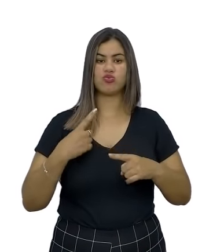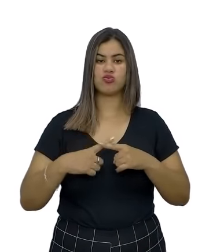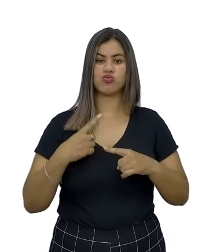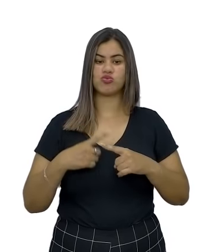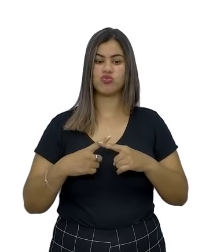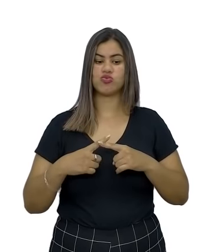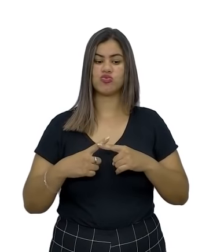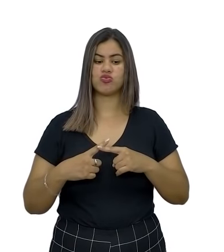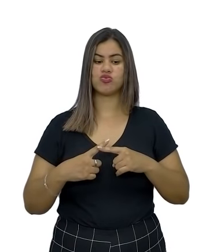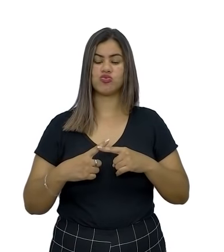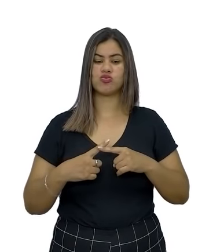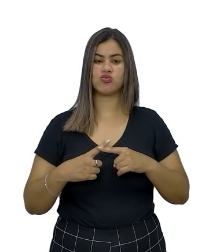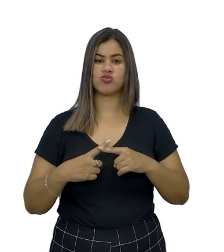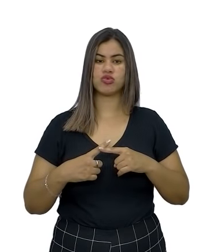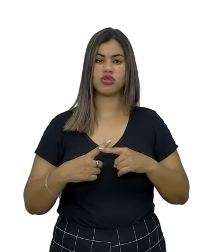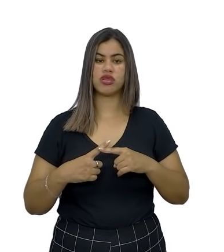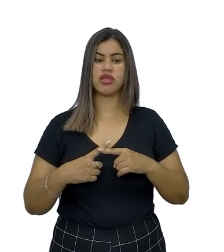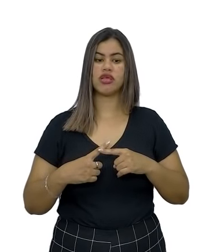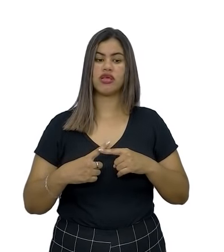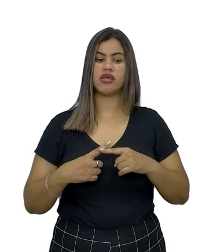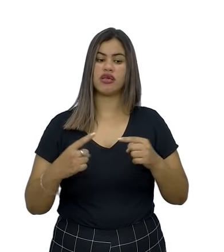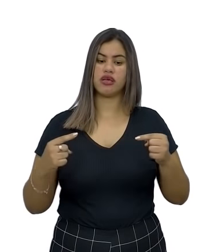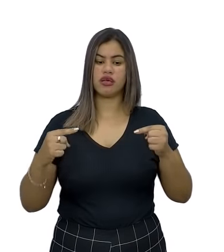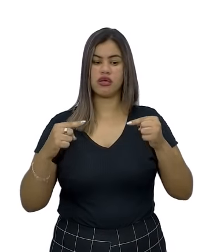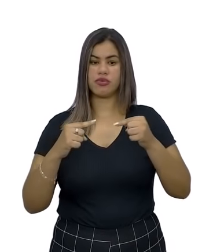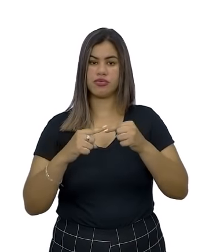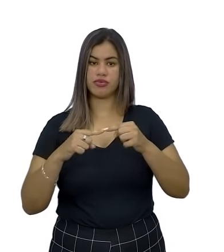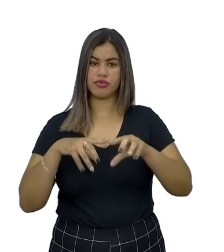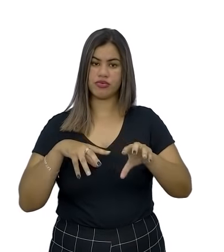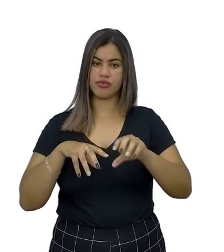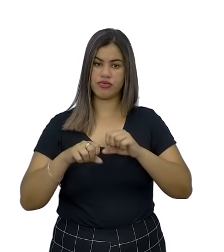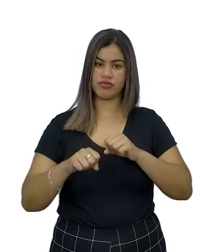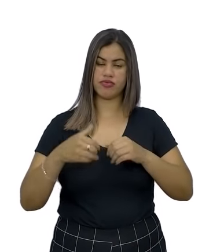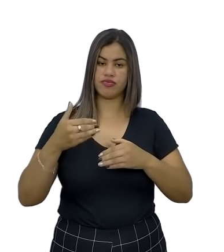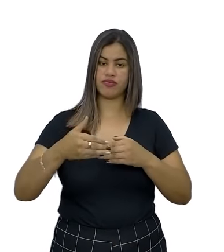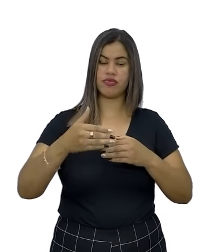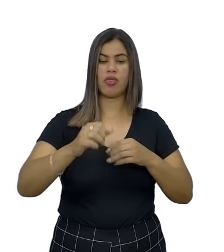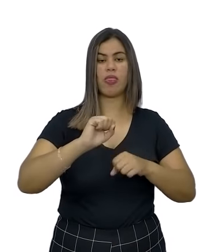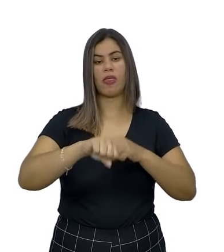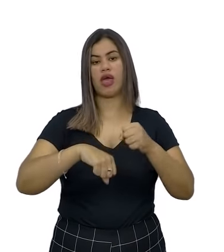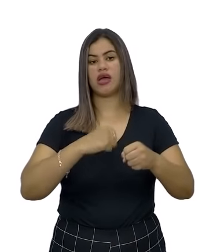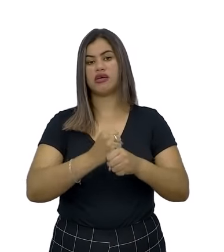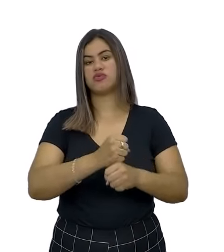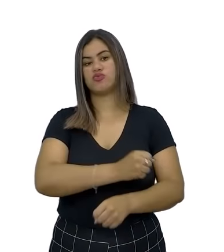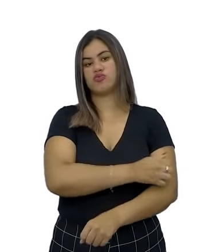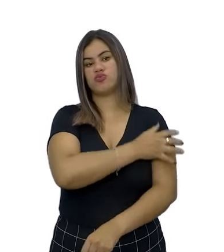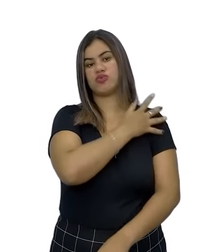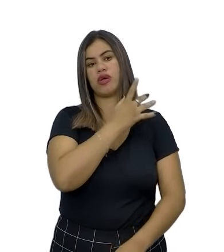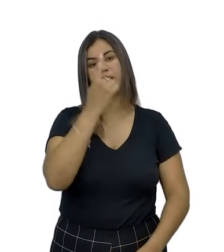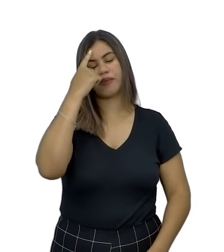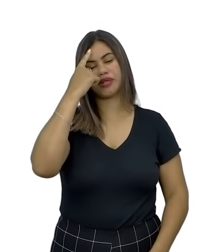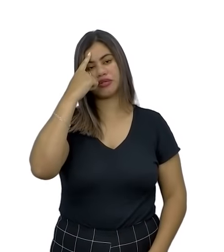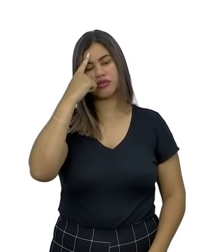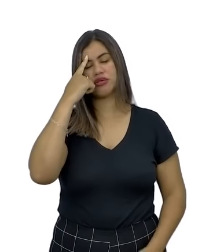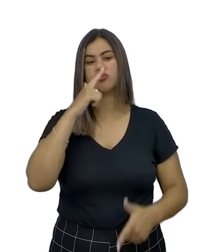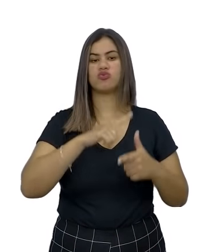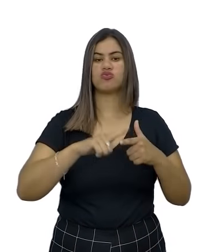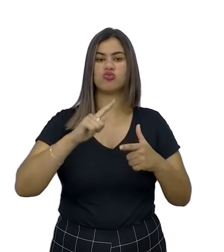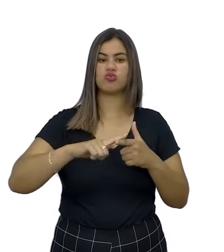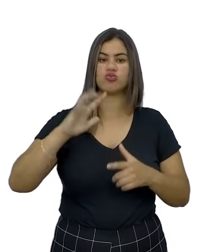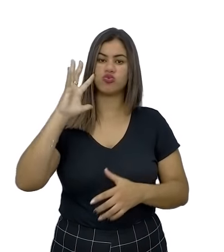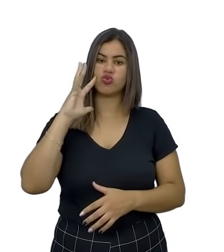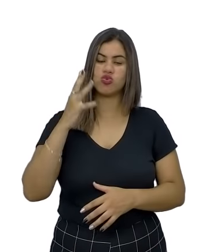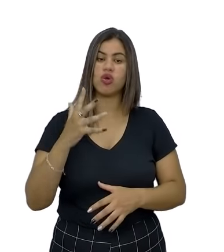nossa formação de etapa e a próxima de ano e série, olhando para a resolução de problemas e